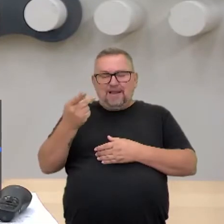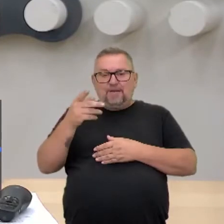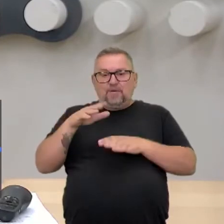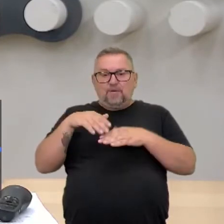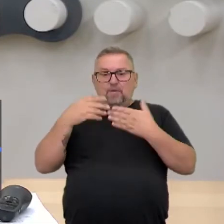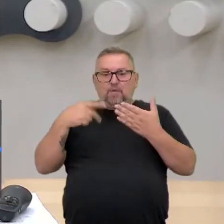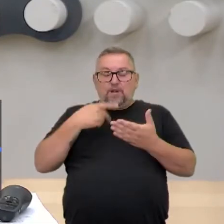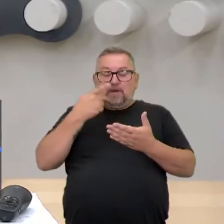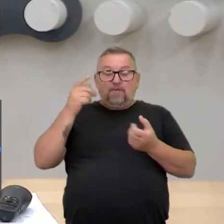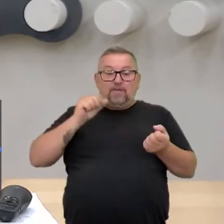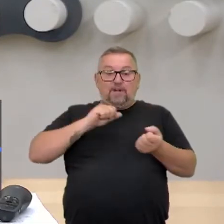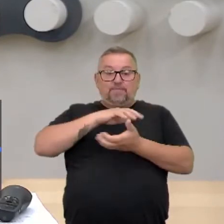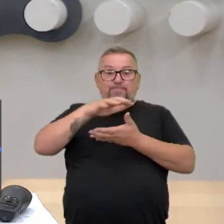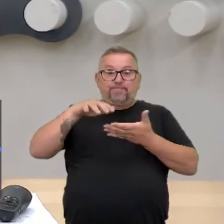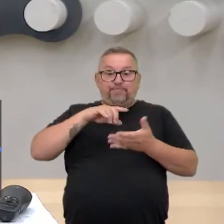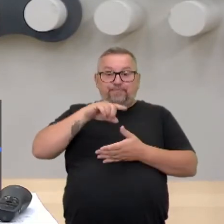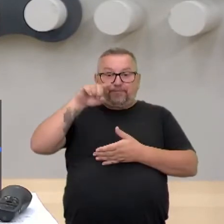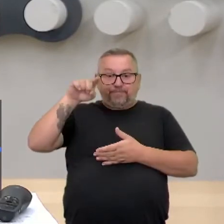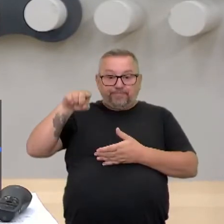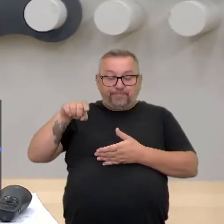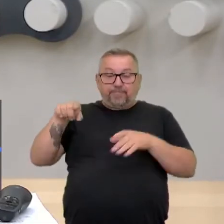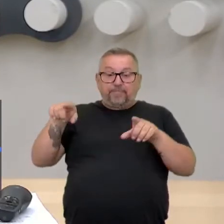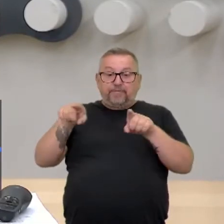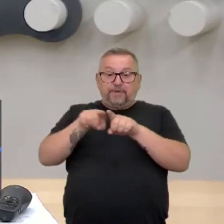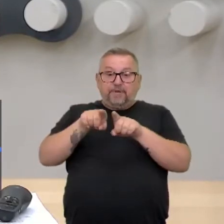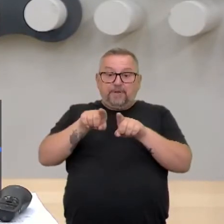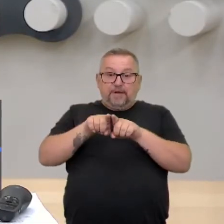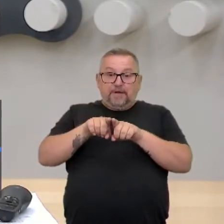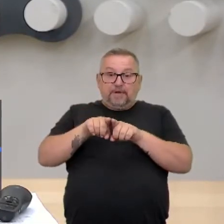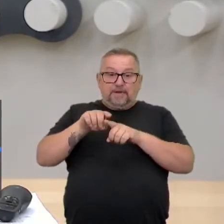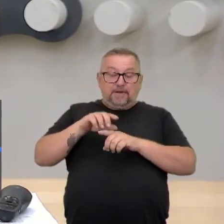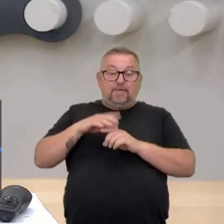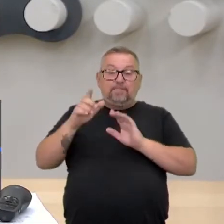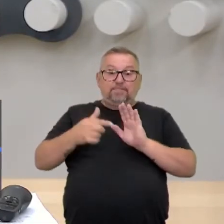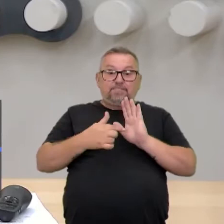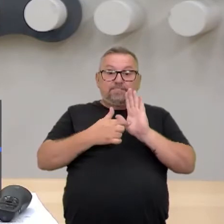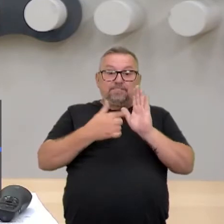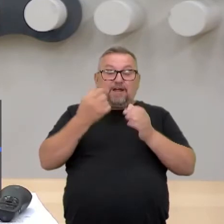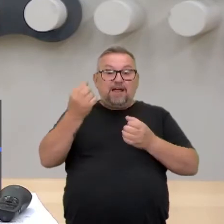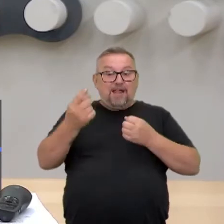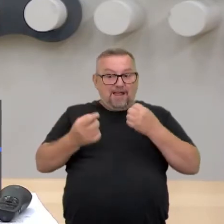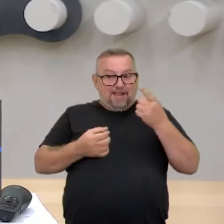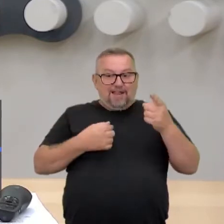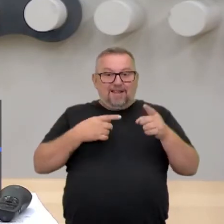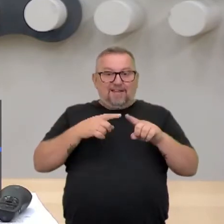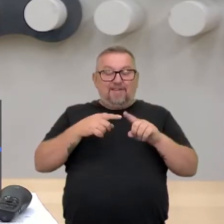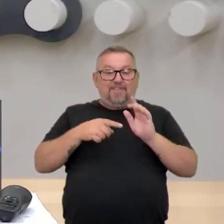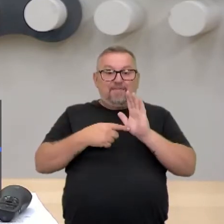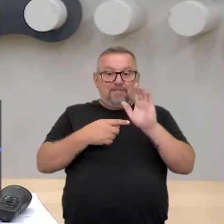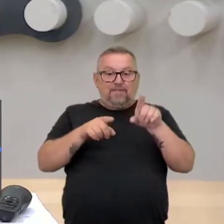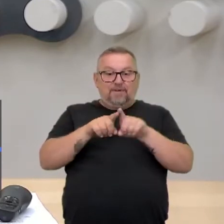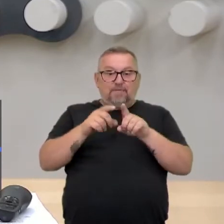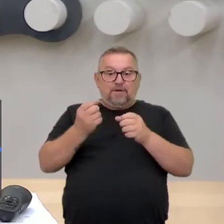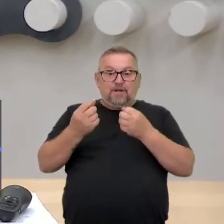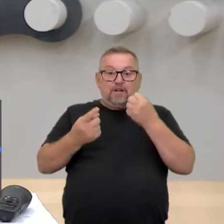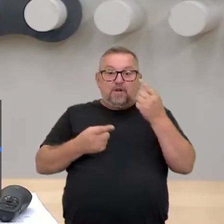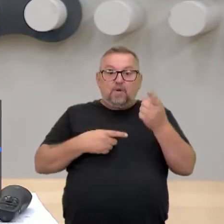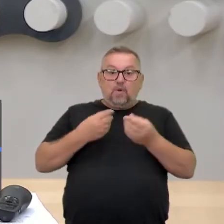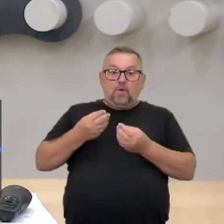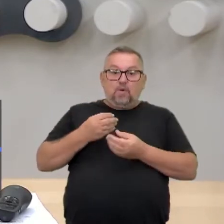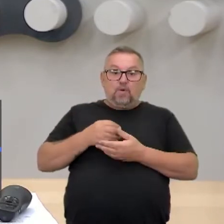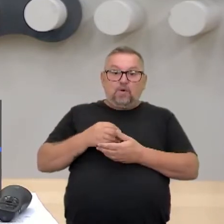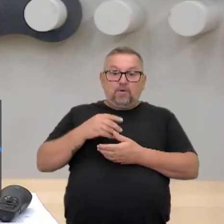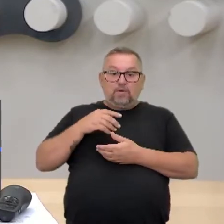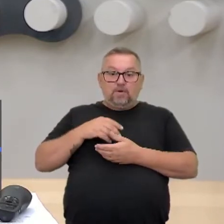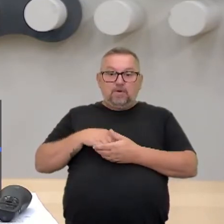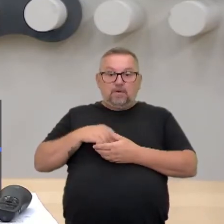fala sobre revolução científica inclusive o nome dele aparece às vezes citado por alguns autores como